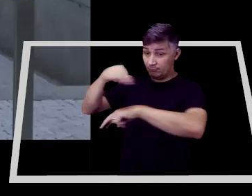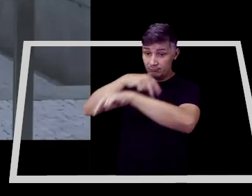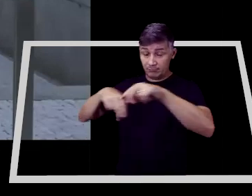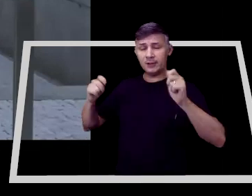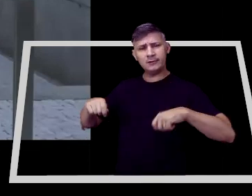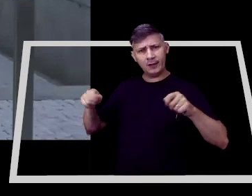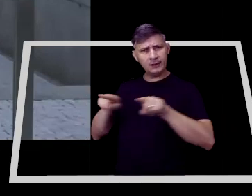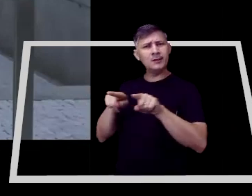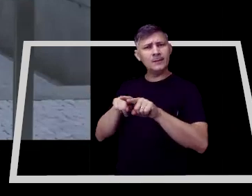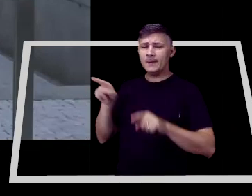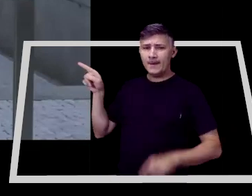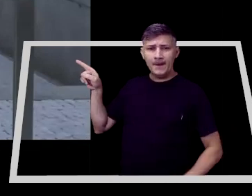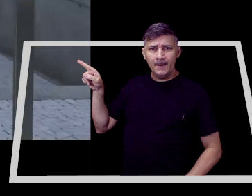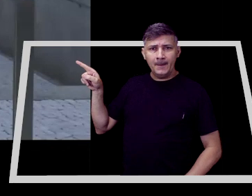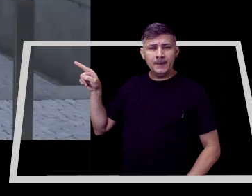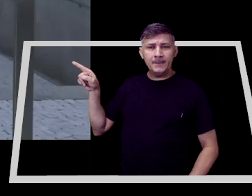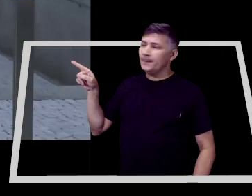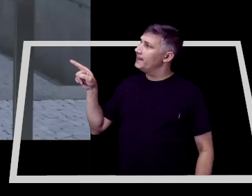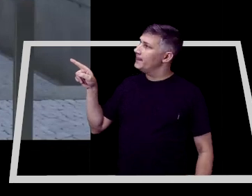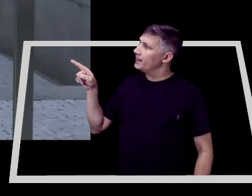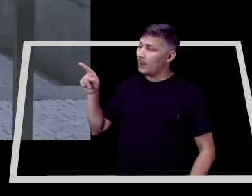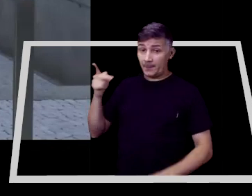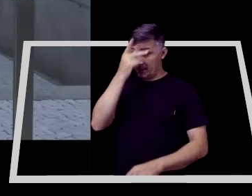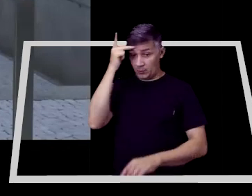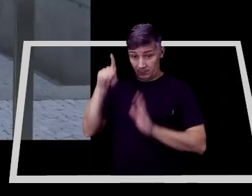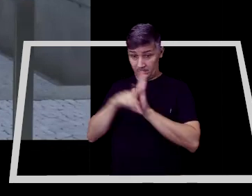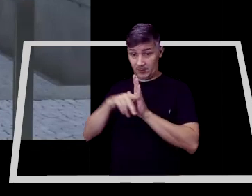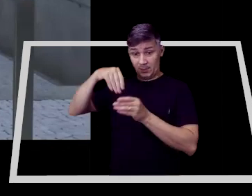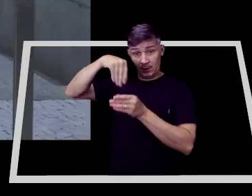também os moradores da casa,